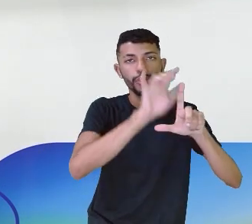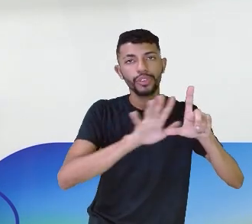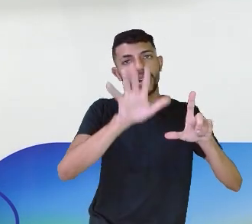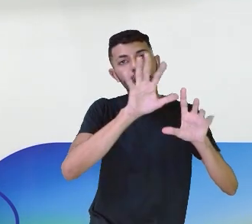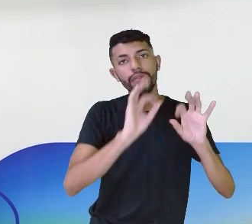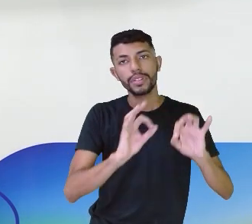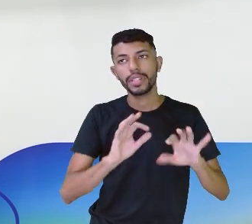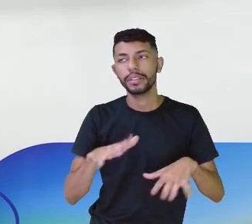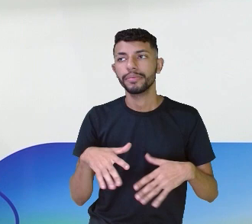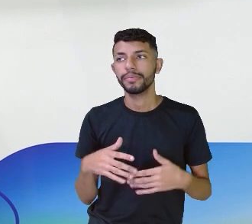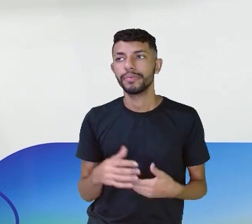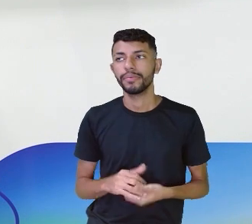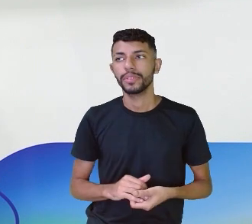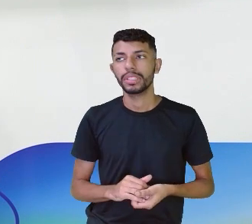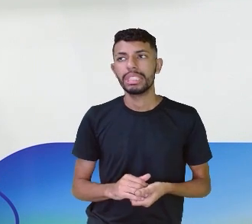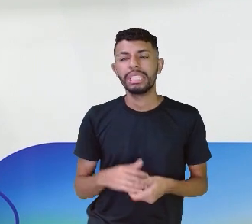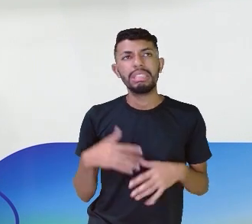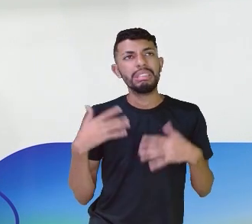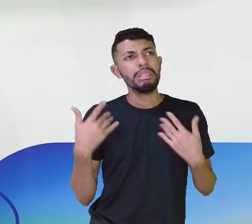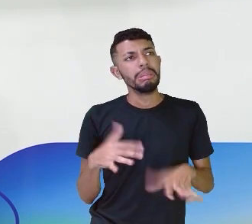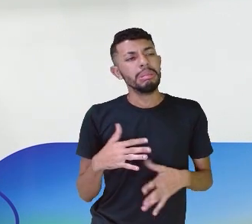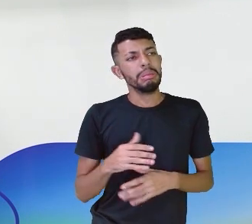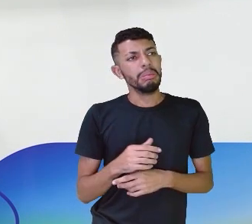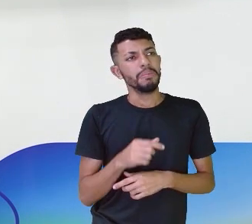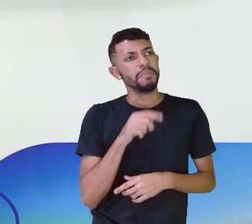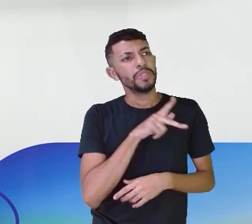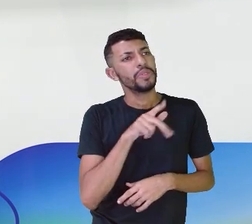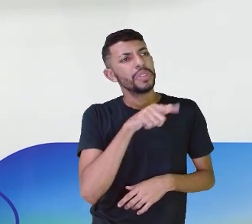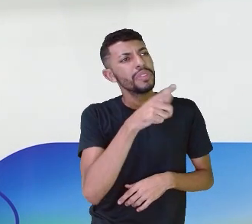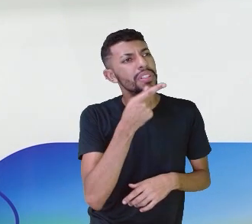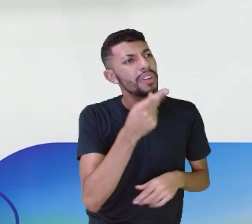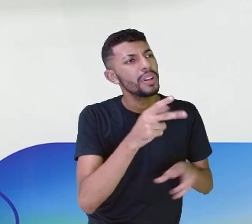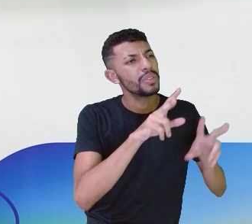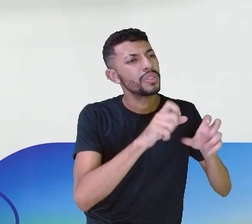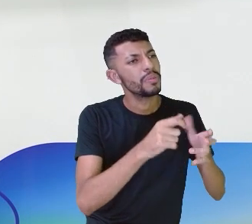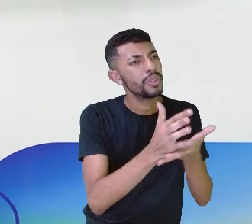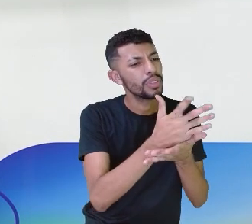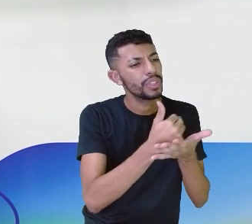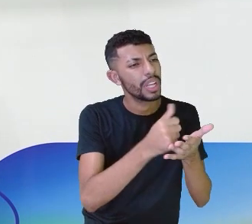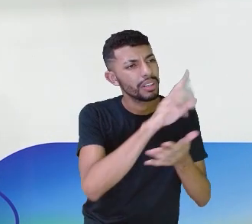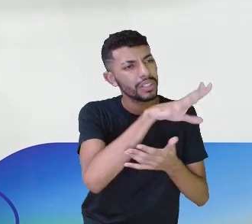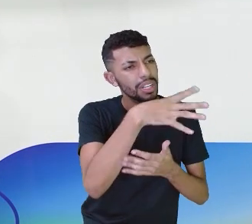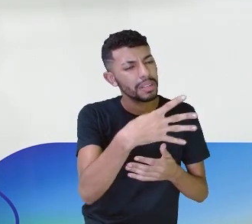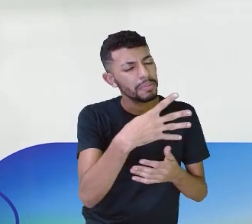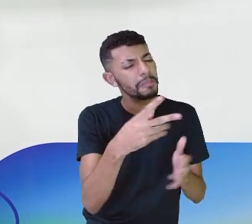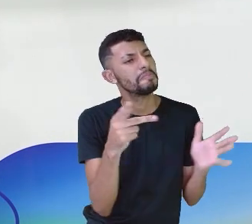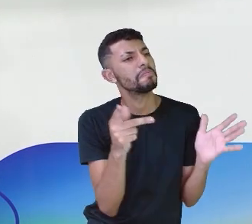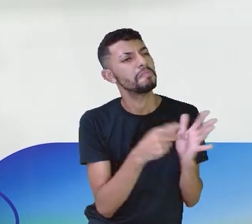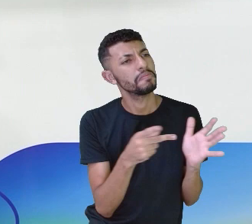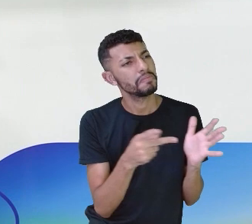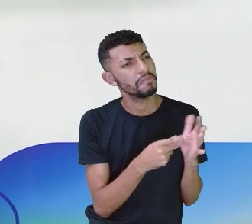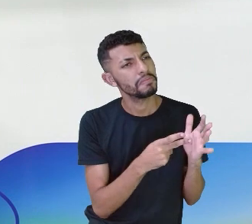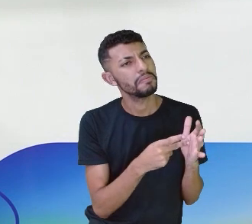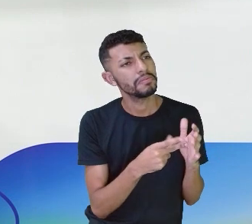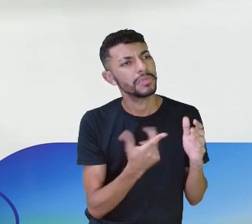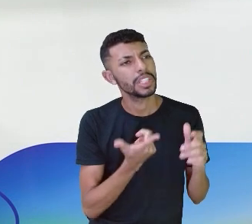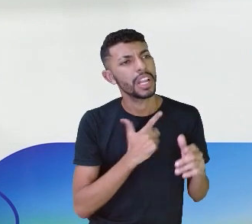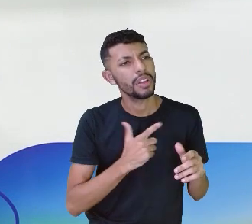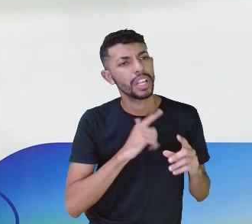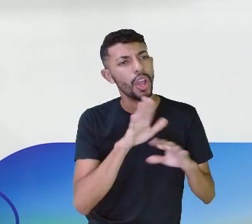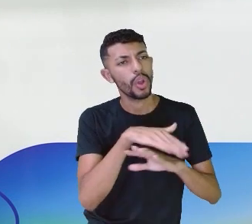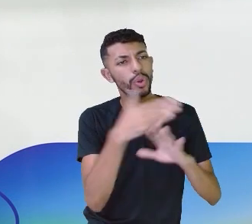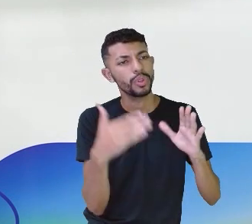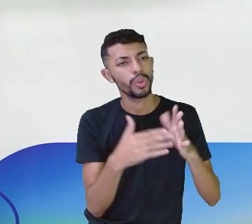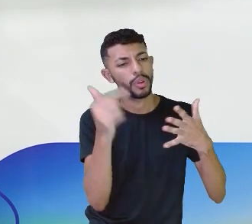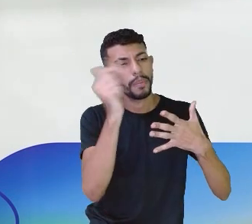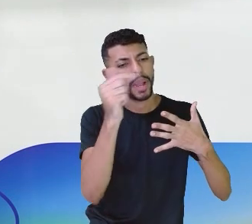gráficos. Professora, a senhora falou dos dados da minha tabela, realmente. Eu tenho todos os